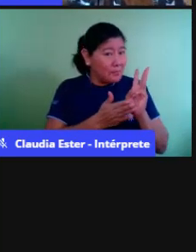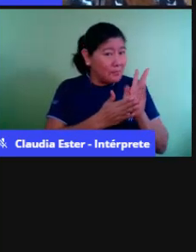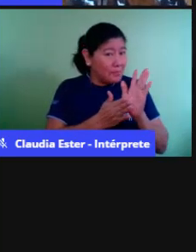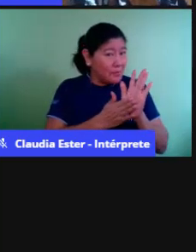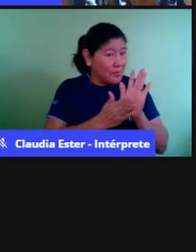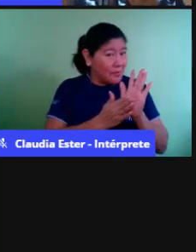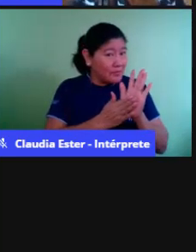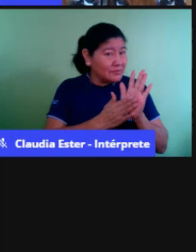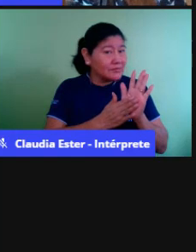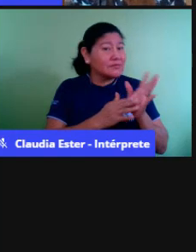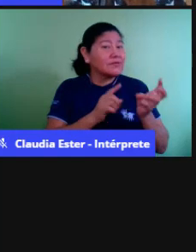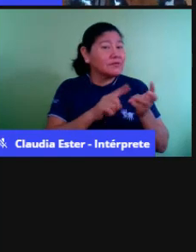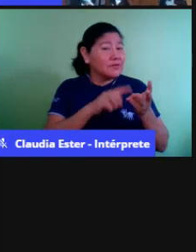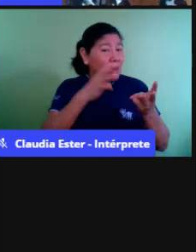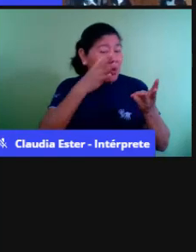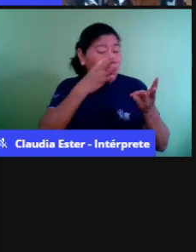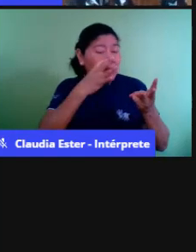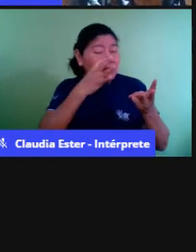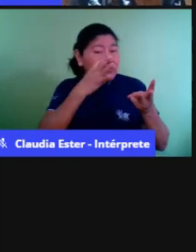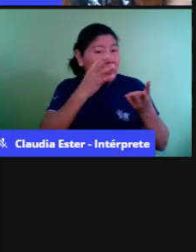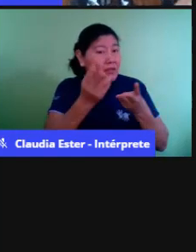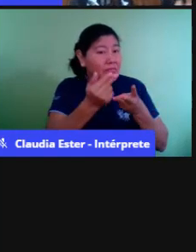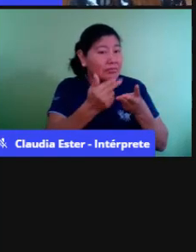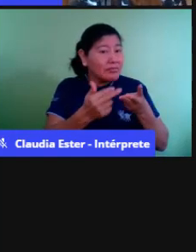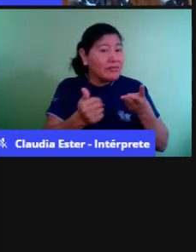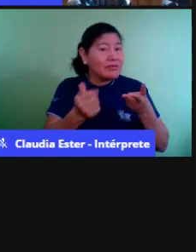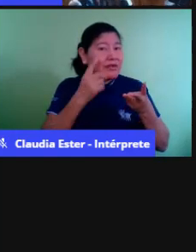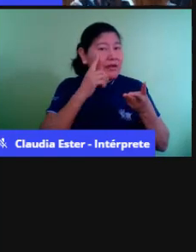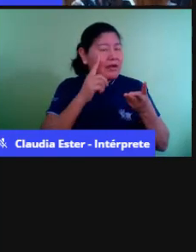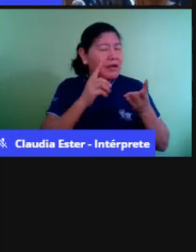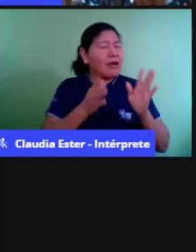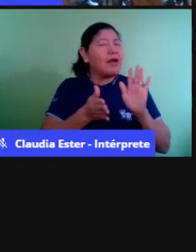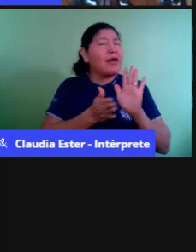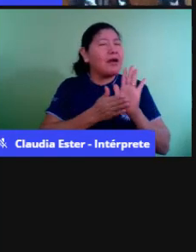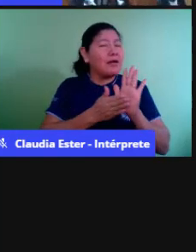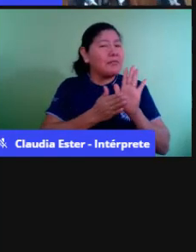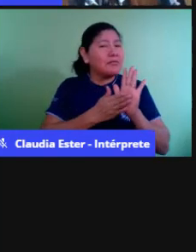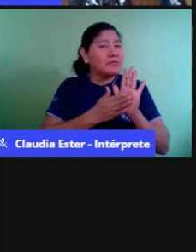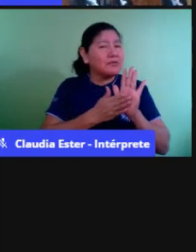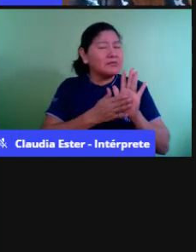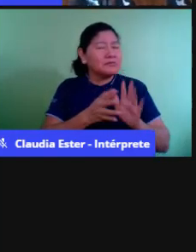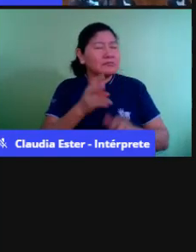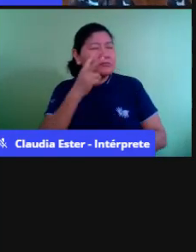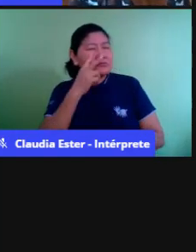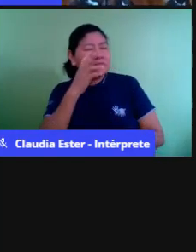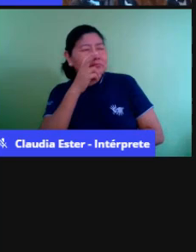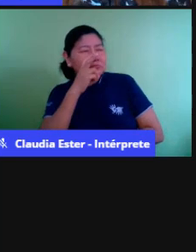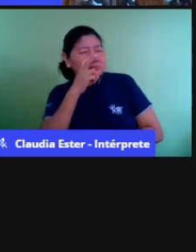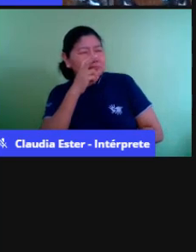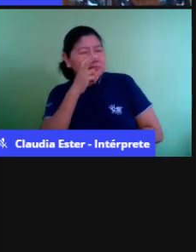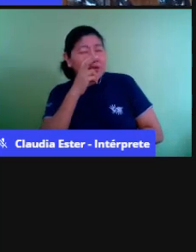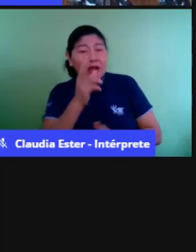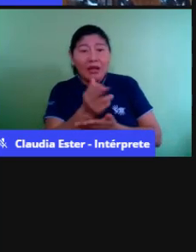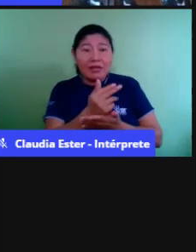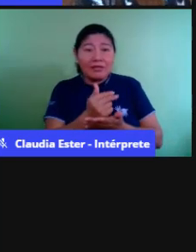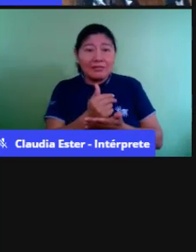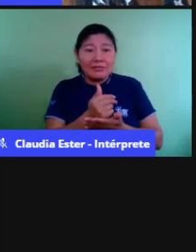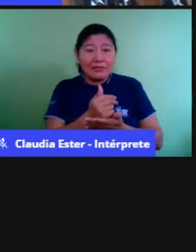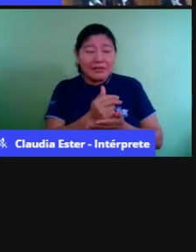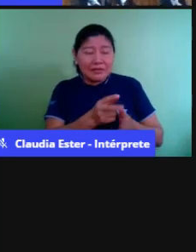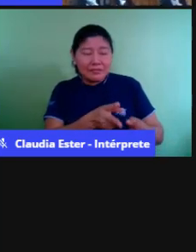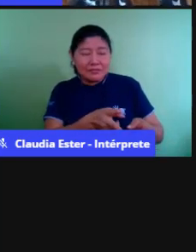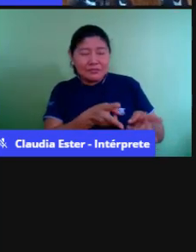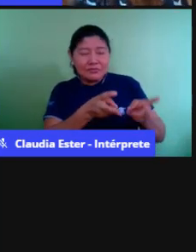de observação. Esse tipo de proposta, o desenho de observação, ele é um ótimo exercício